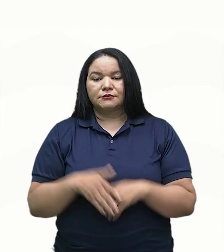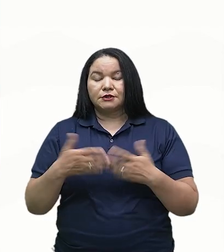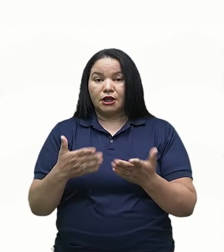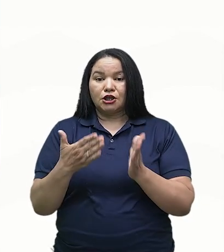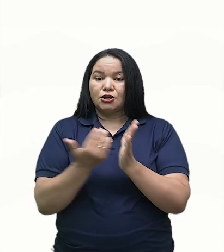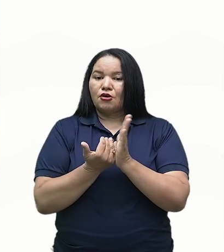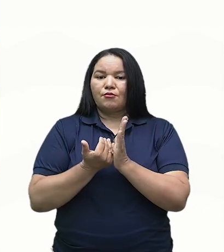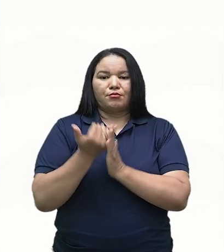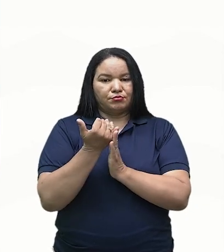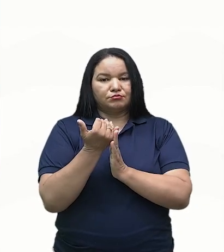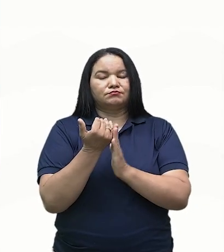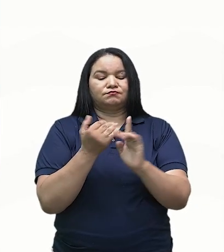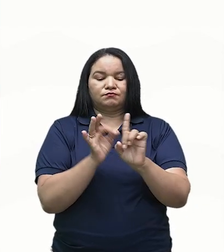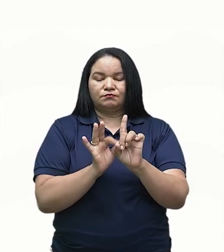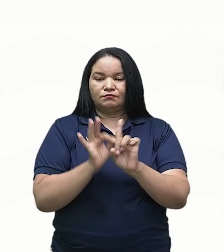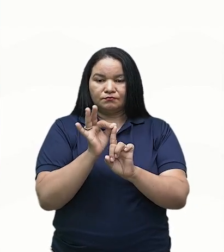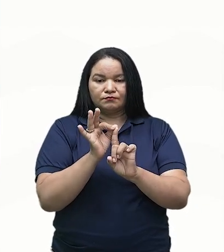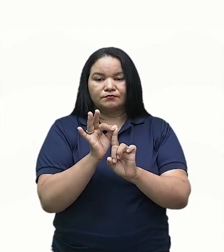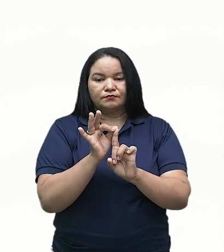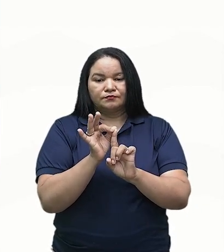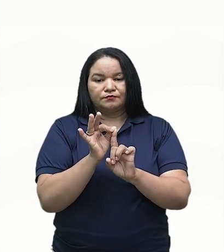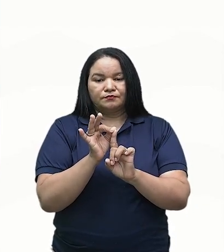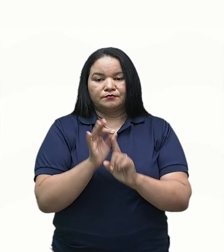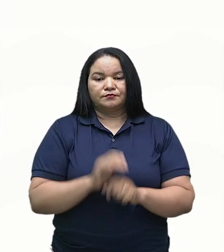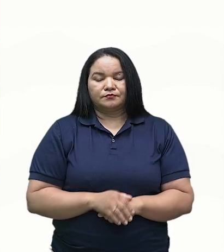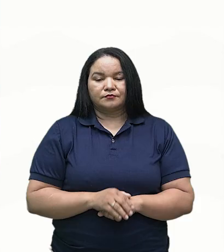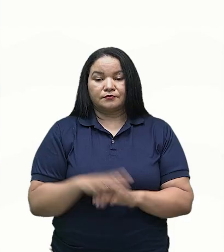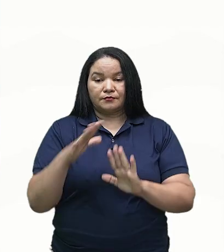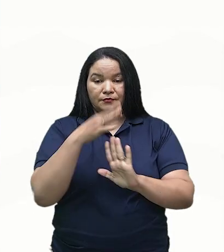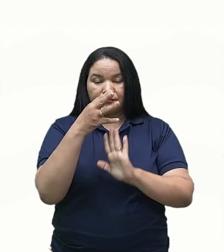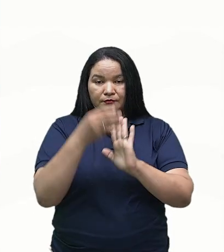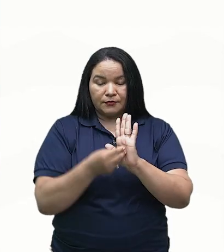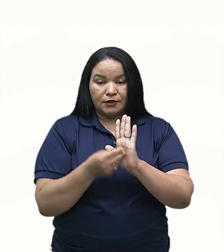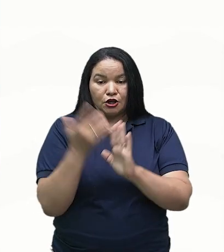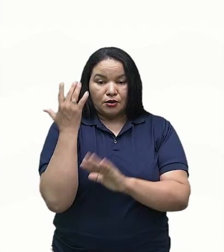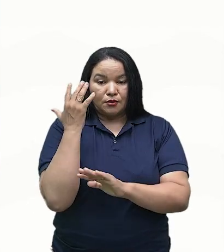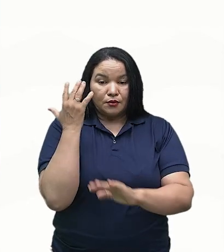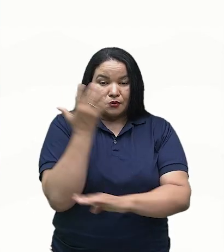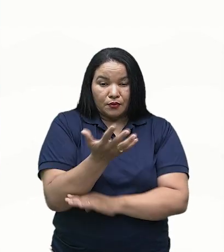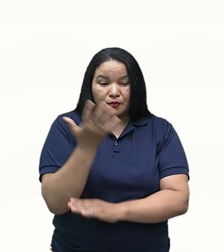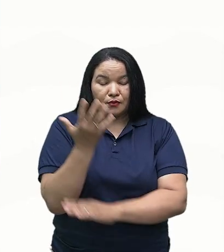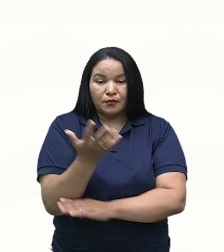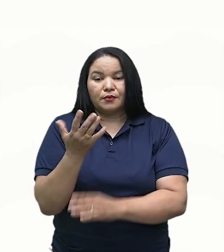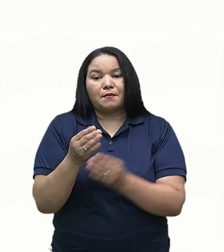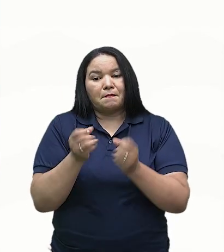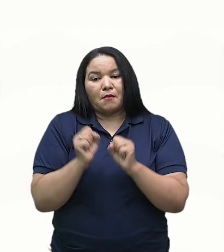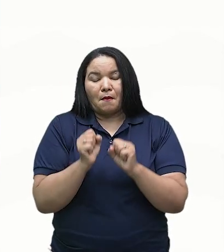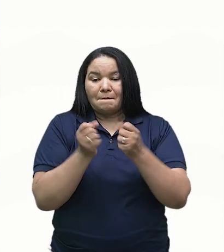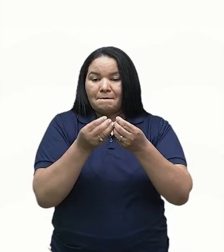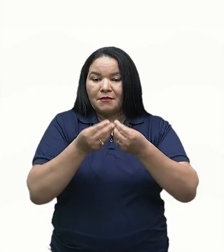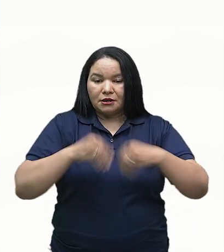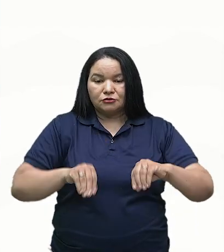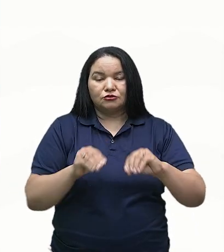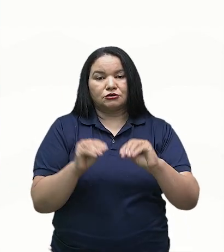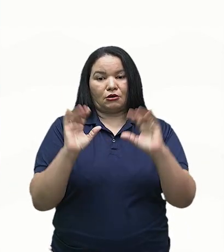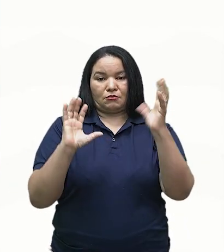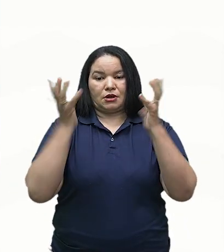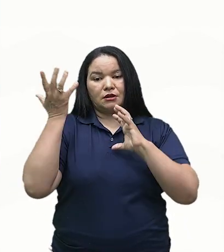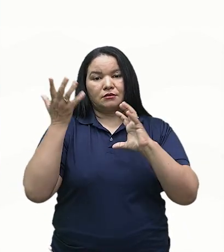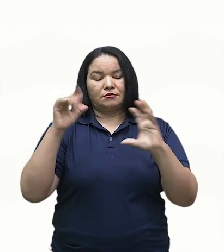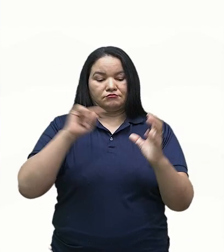isso intensifica o aquecimento. Na Amazônia, o desmatamento ele vai comprometer o equilíbrio